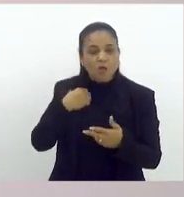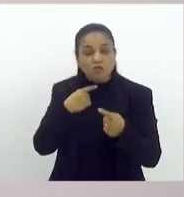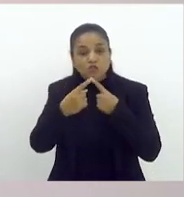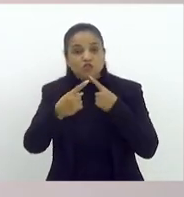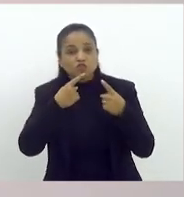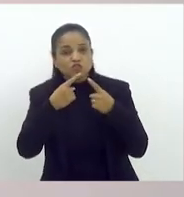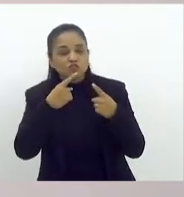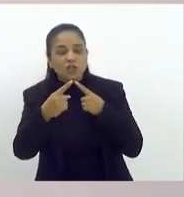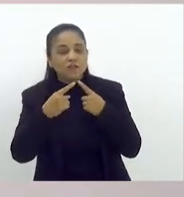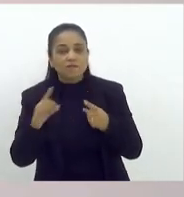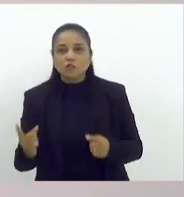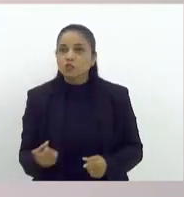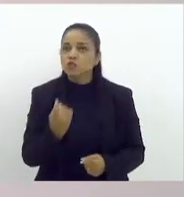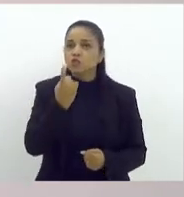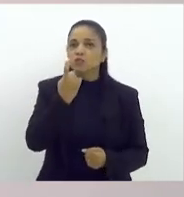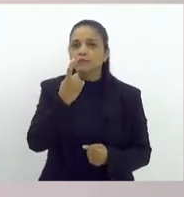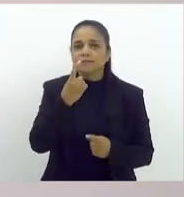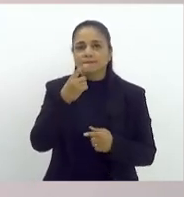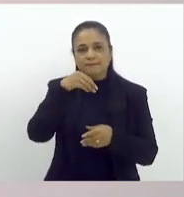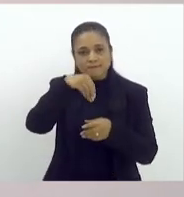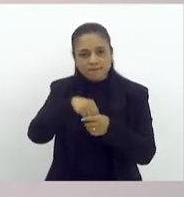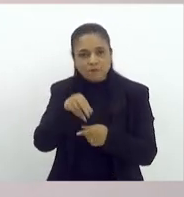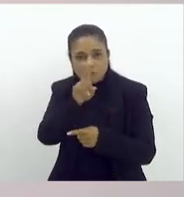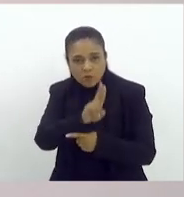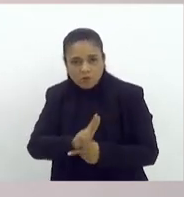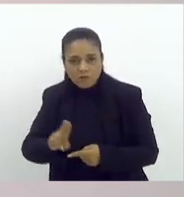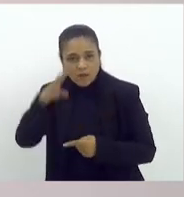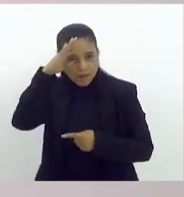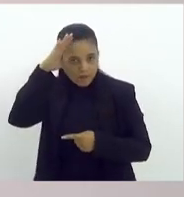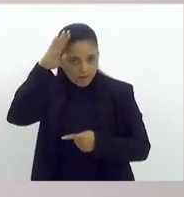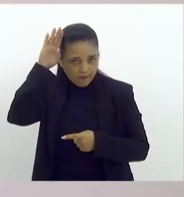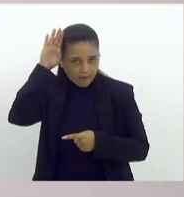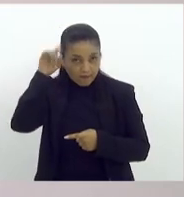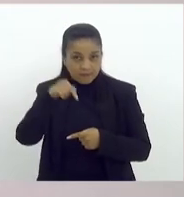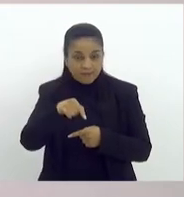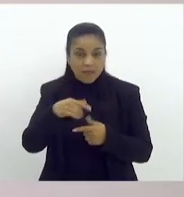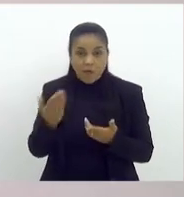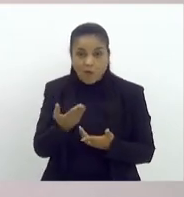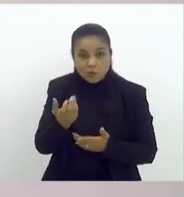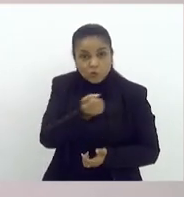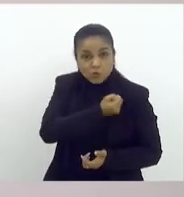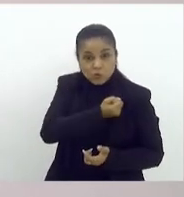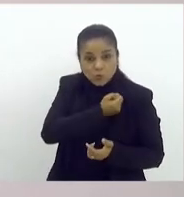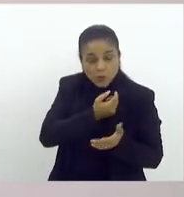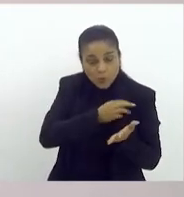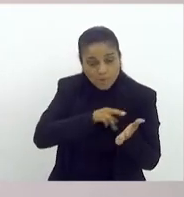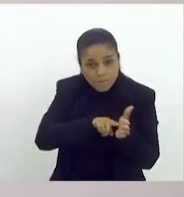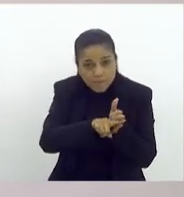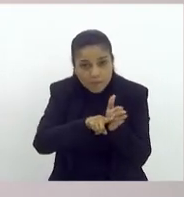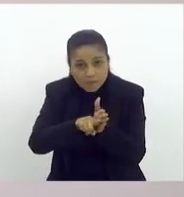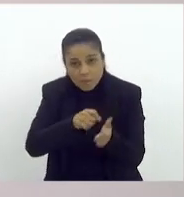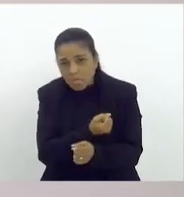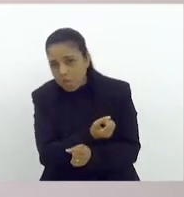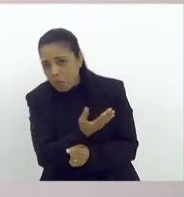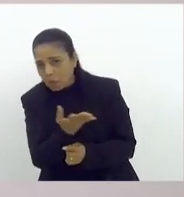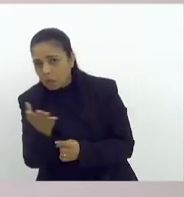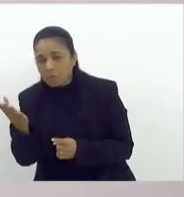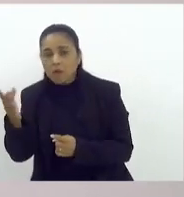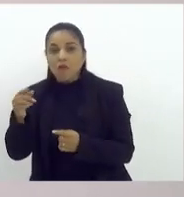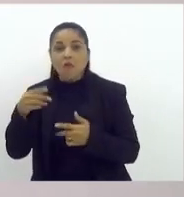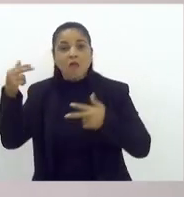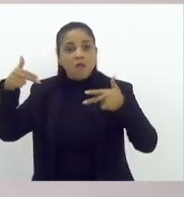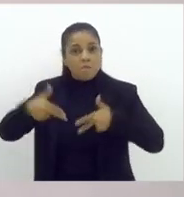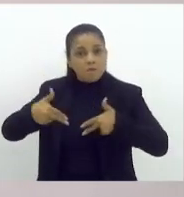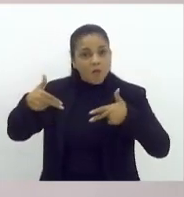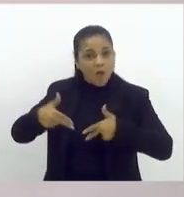muito sozinha na academia e atualmente nós temos um número enorme de pesquisadores que trabalham com o Hip Hop